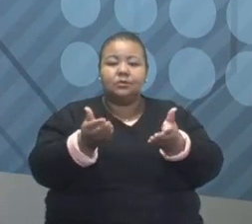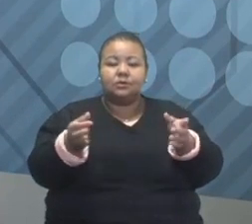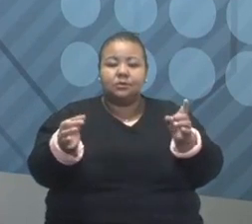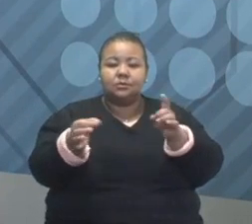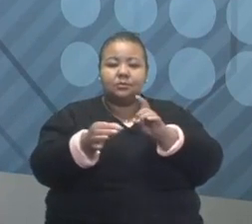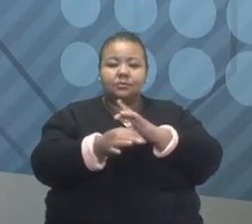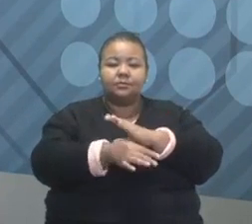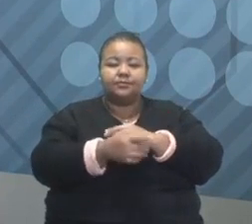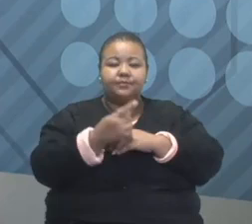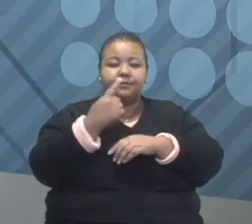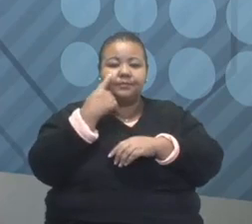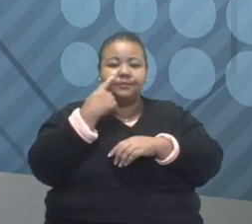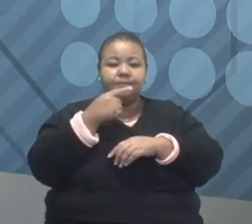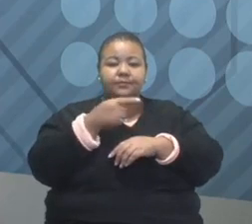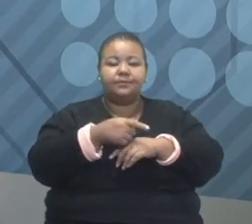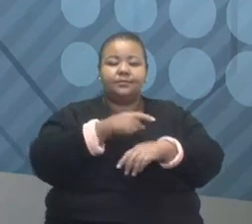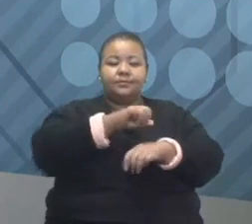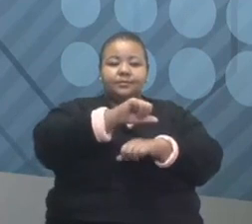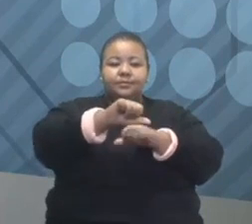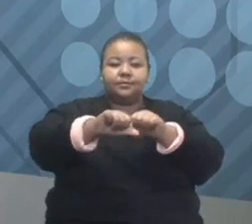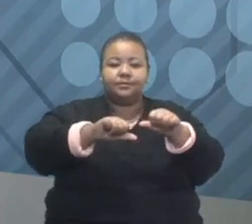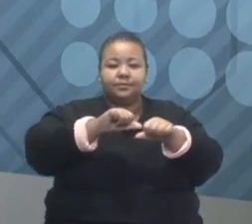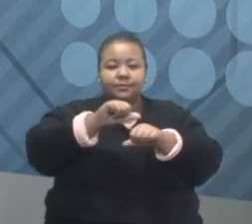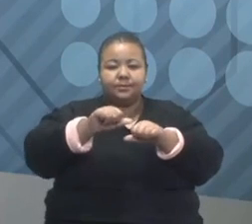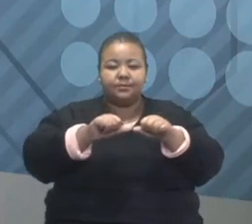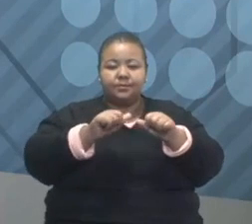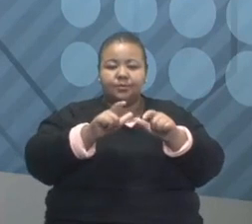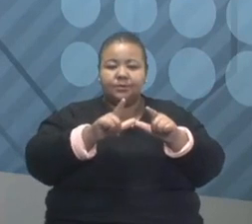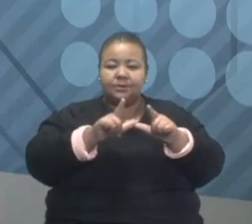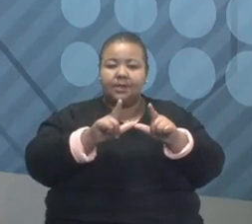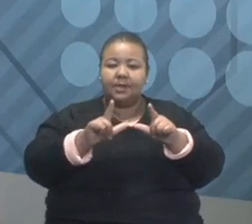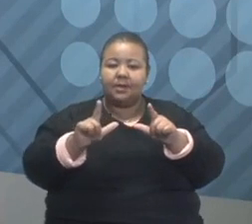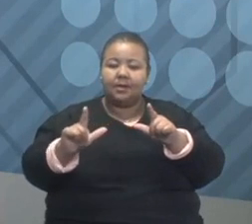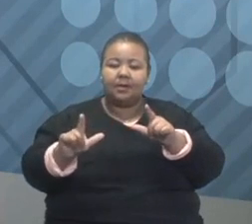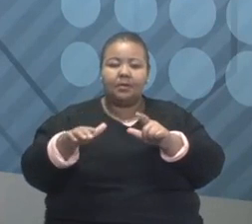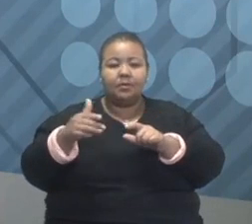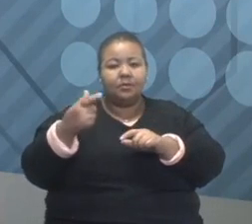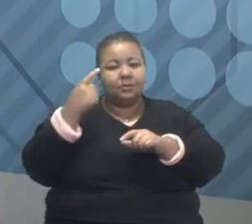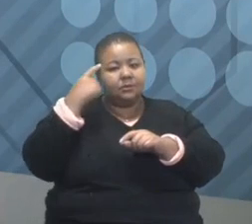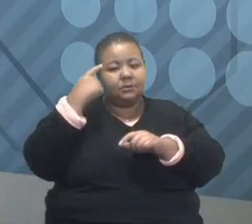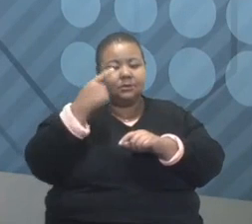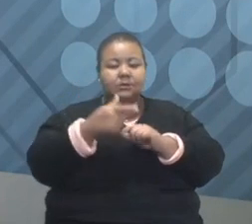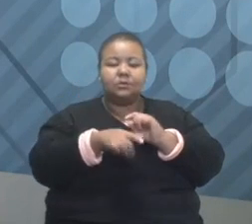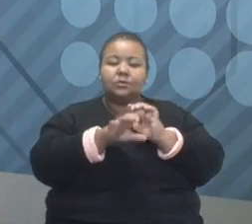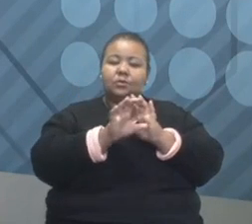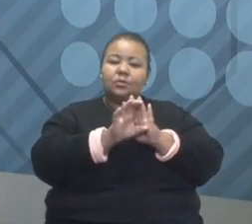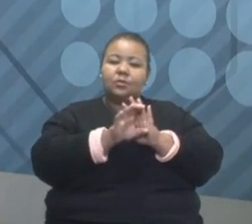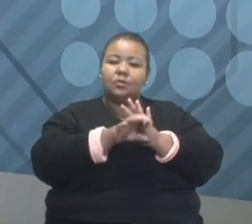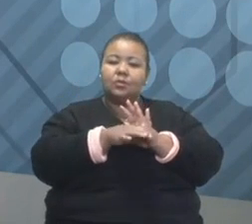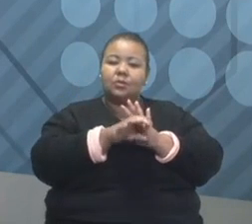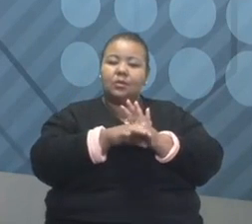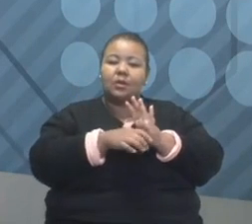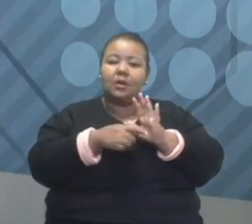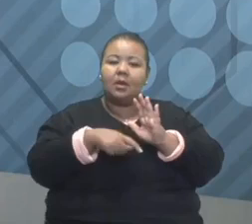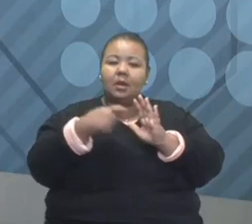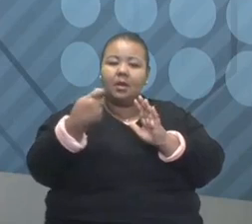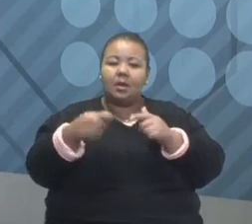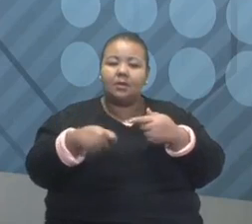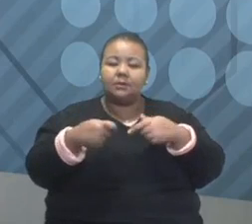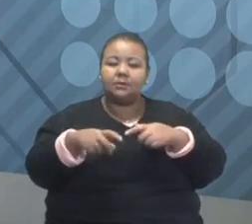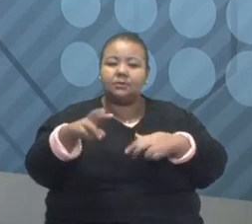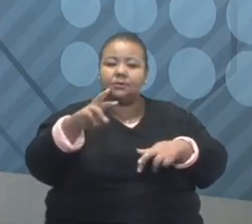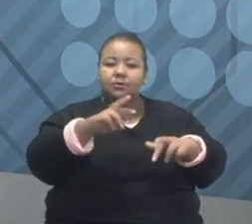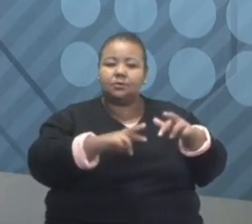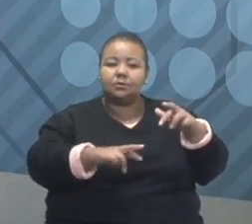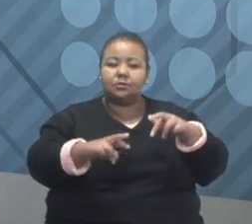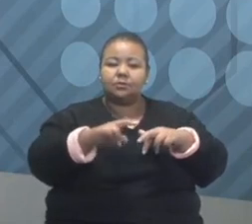vamos trabalhar com as transformações lineares. Quando pensamos nesses conceitos, nós temos que analisar as